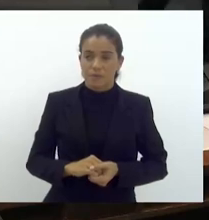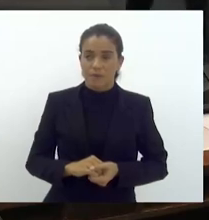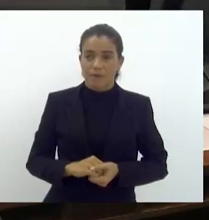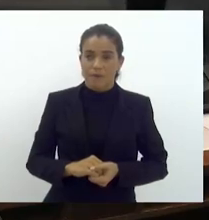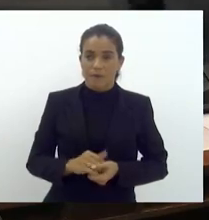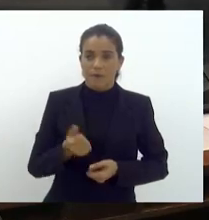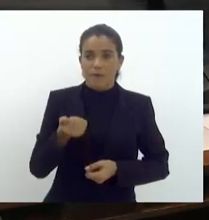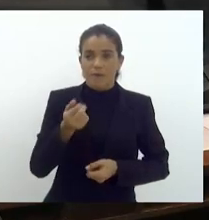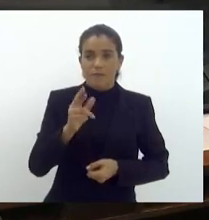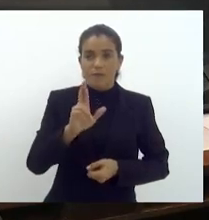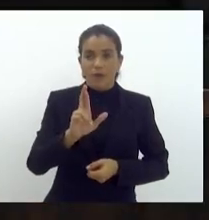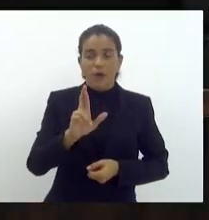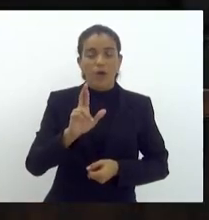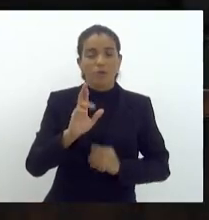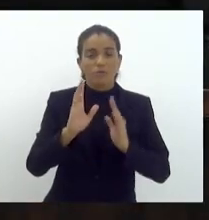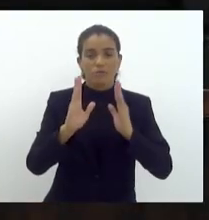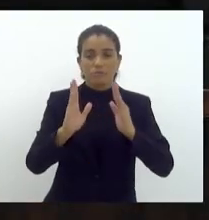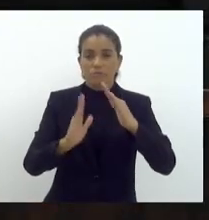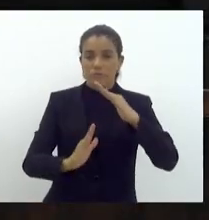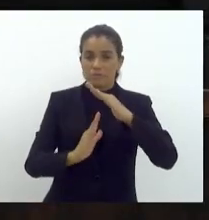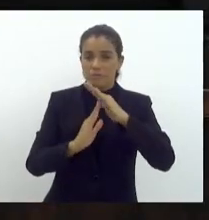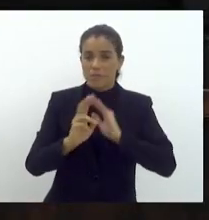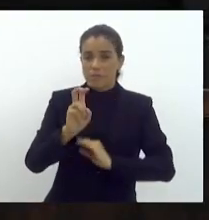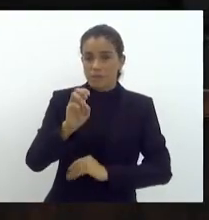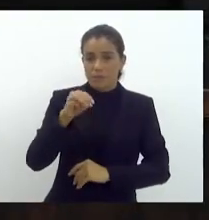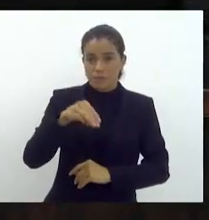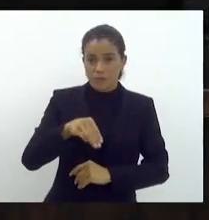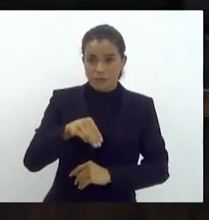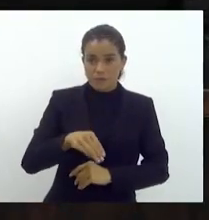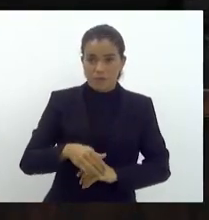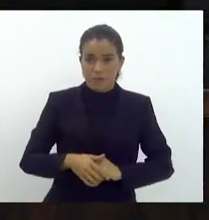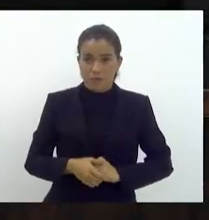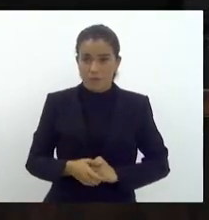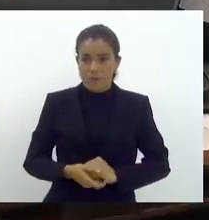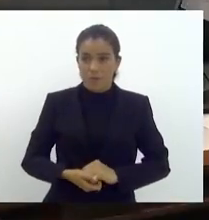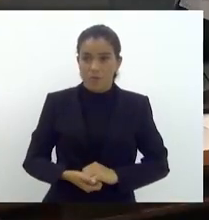senhora disponibiliza de cinco minutos por gentileza